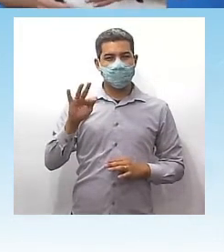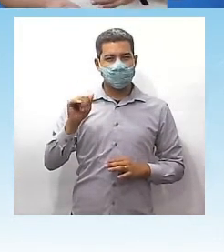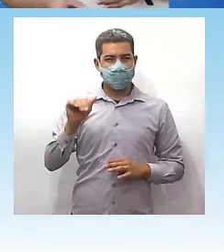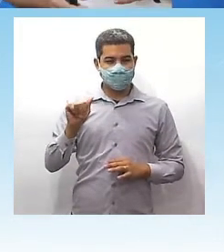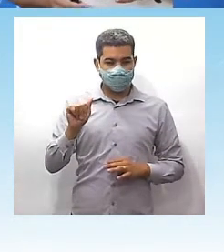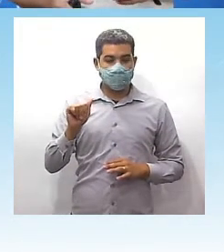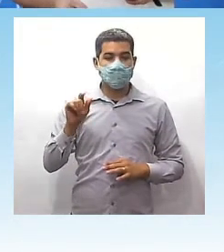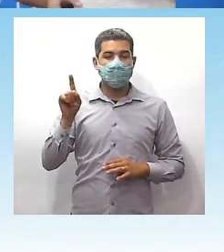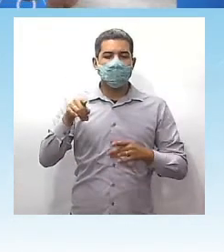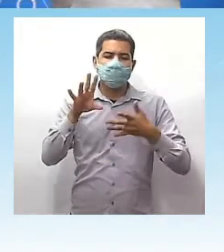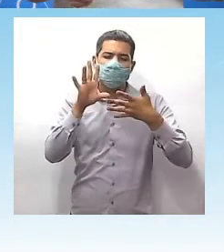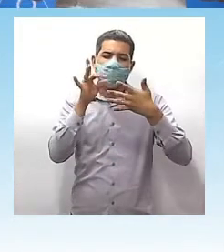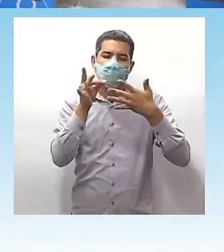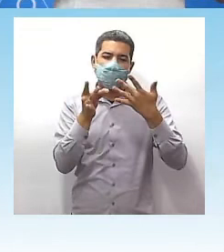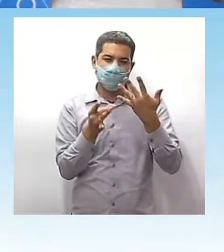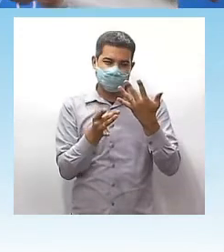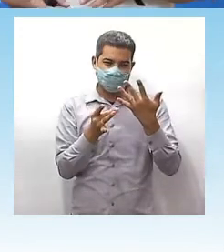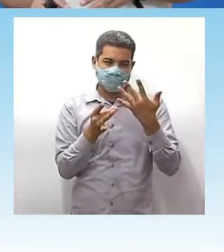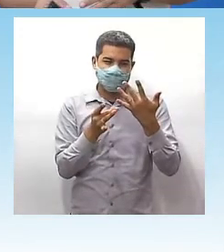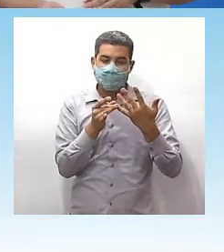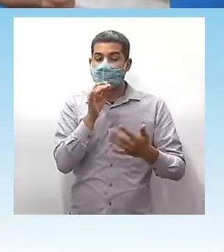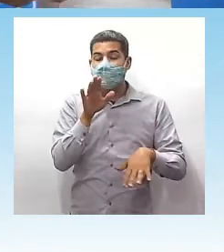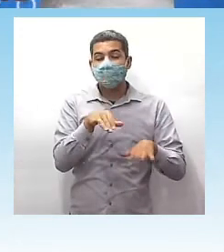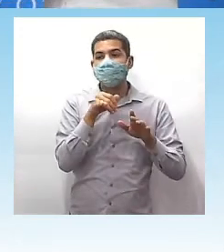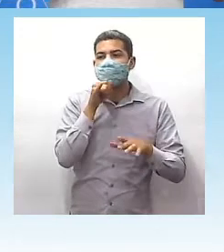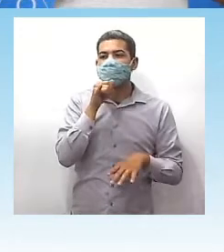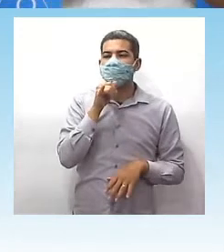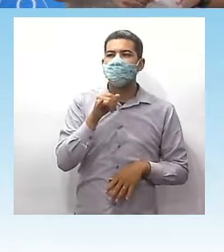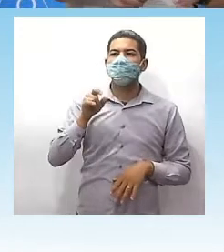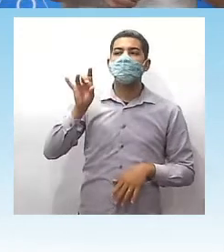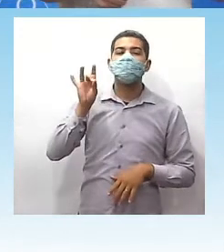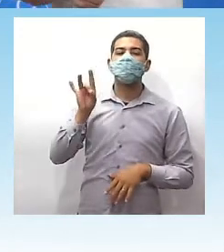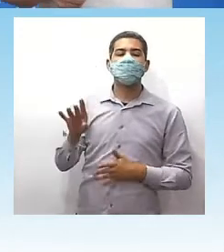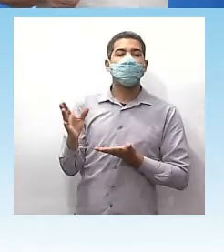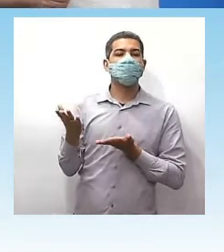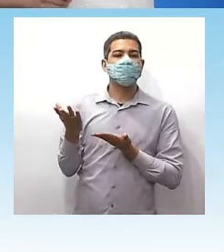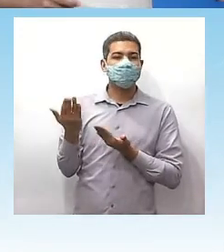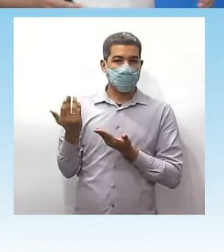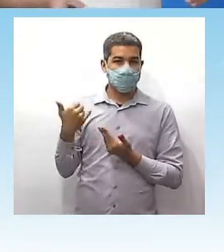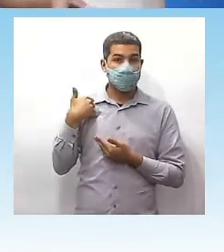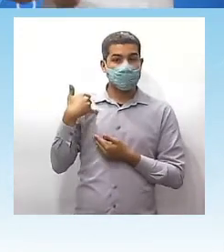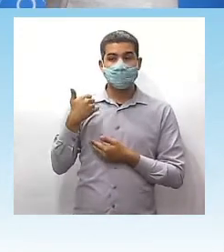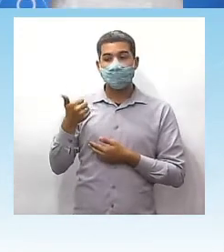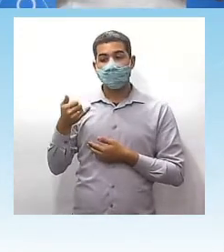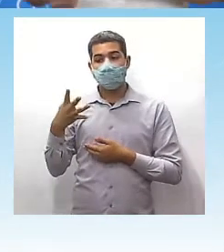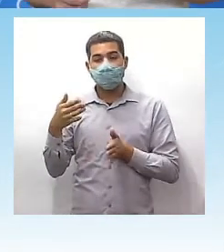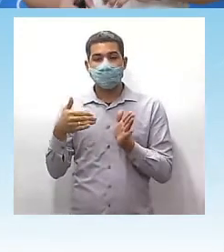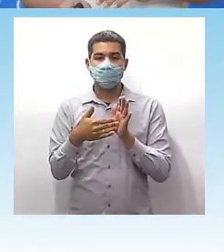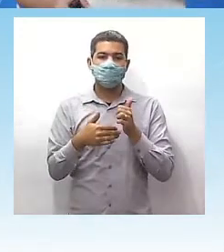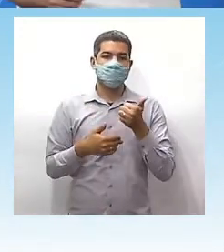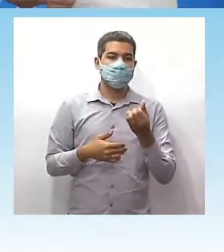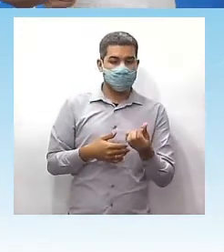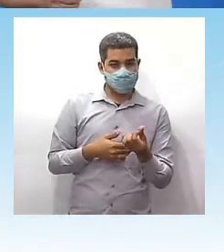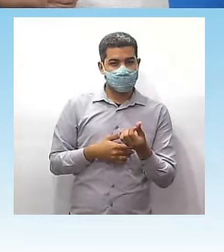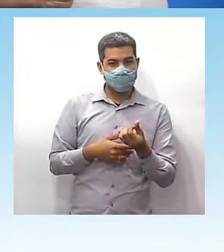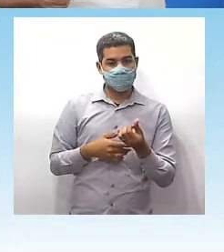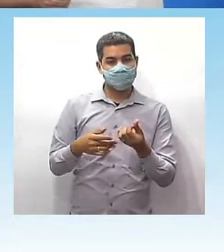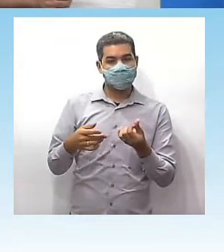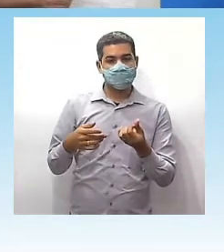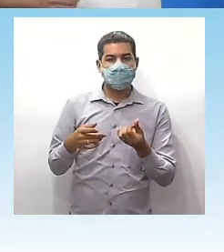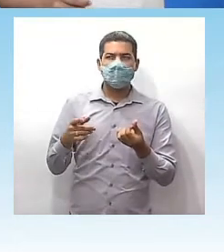atuar, tá? Eu quero só jovens entre 14 e 16 anos que tenham o